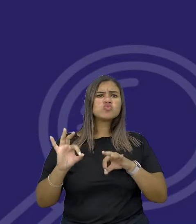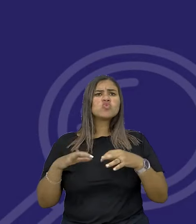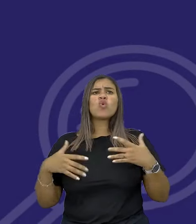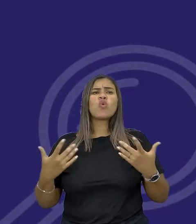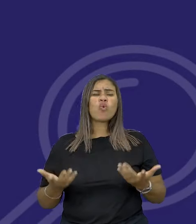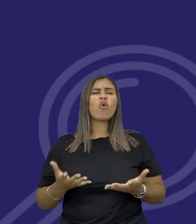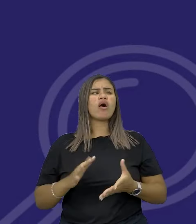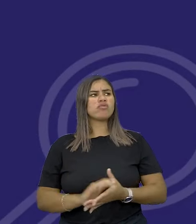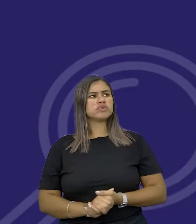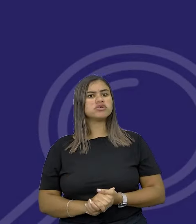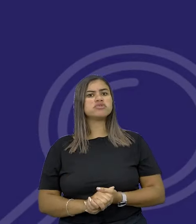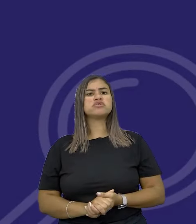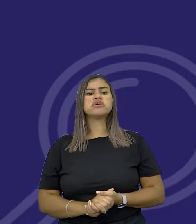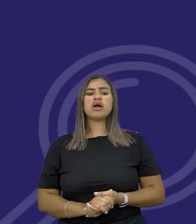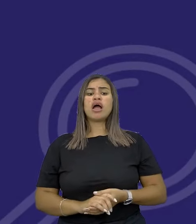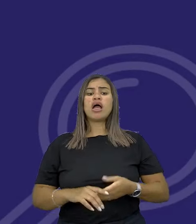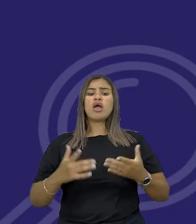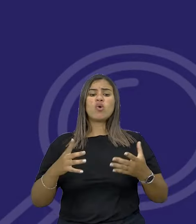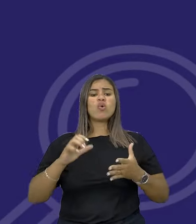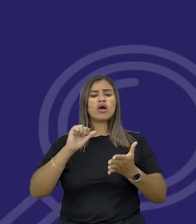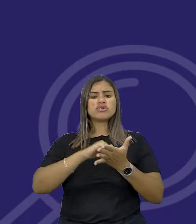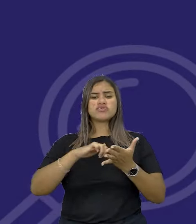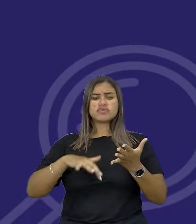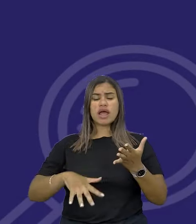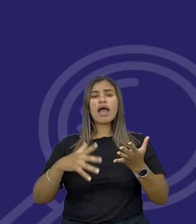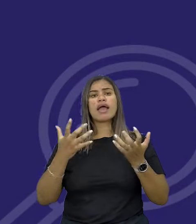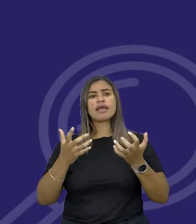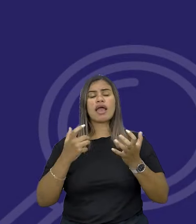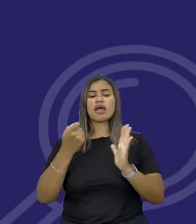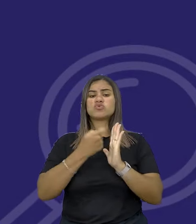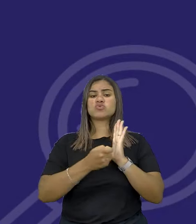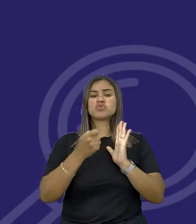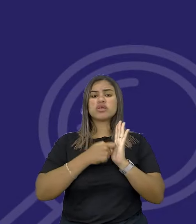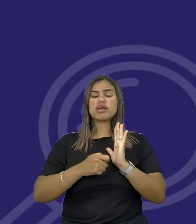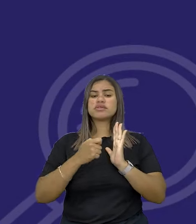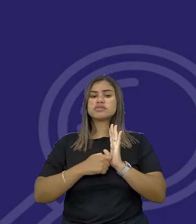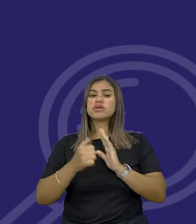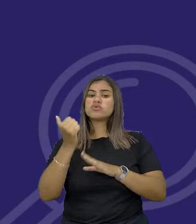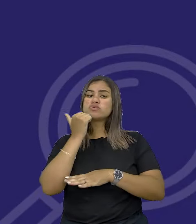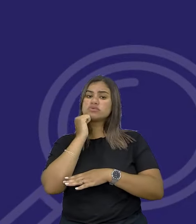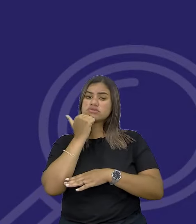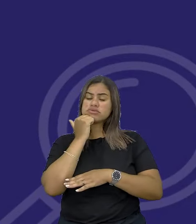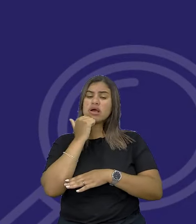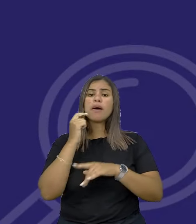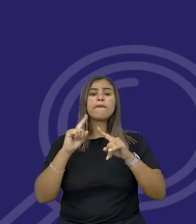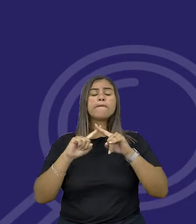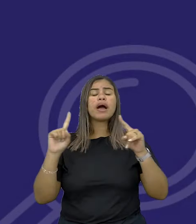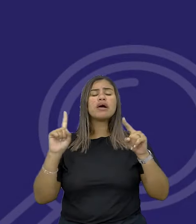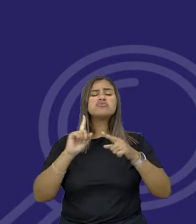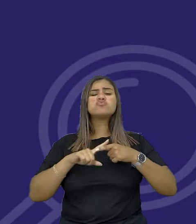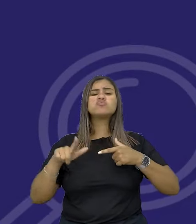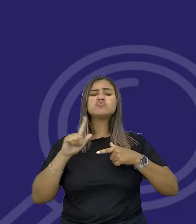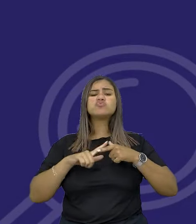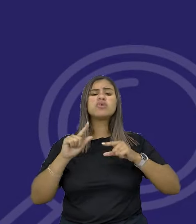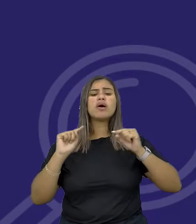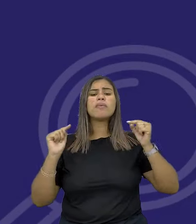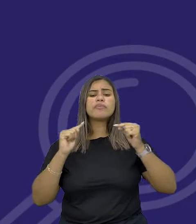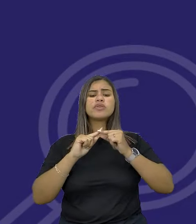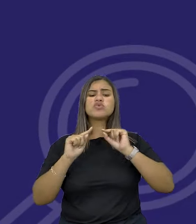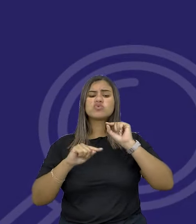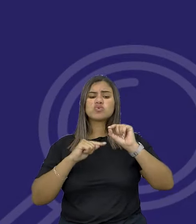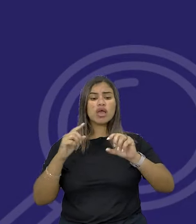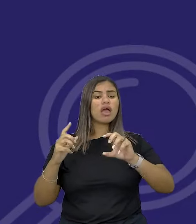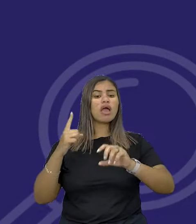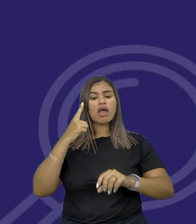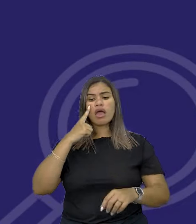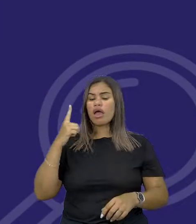utilizar. Eu quero introduzir nesse problema a notação científica. O problema dá conta dessa notação científica? Se deu, ótimo, olha